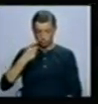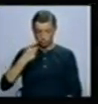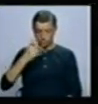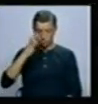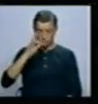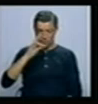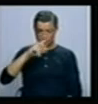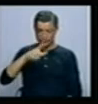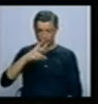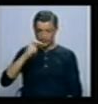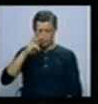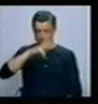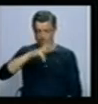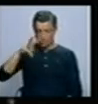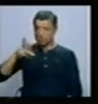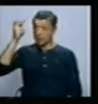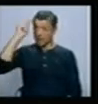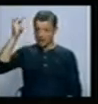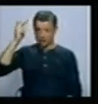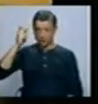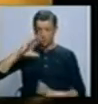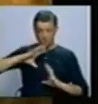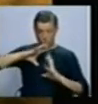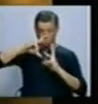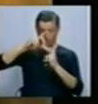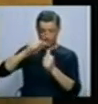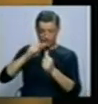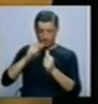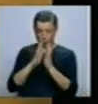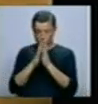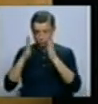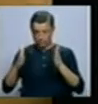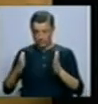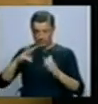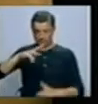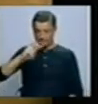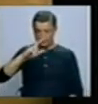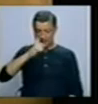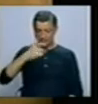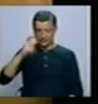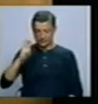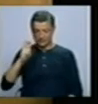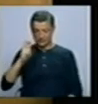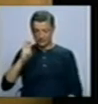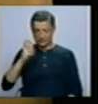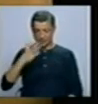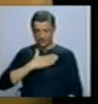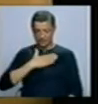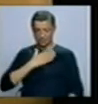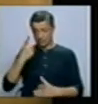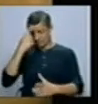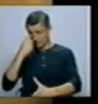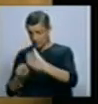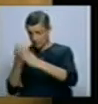4,3 mil milhões de anos. Quem foi? Terá sido também um planeta, se calhar do tamanho de Marte, que colidiu com a Terra e que deu origem à nossa Lua. Portanto,